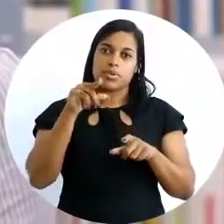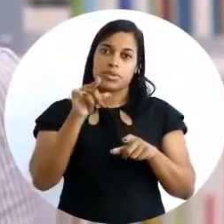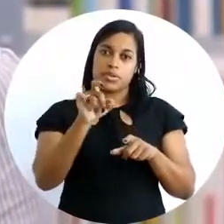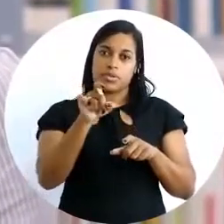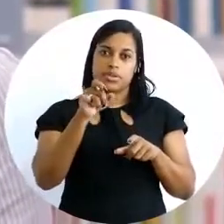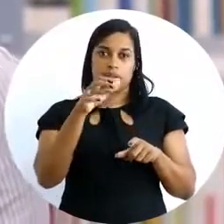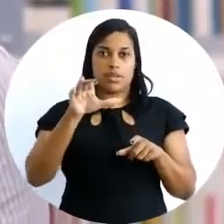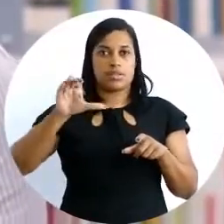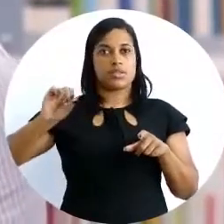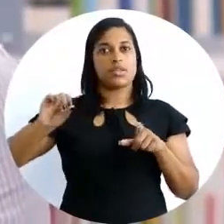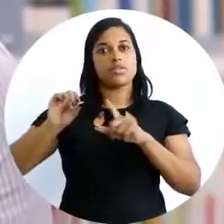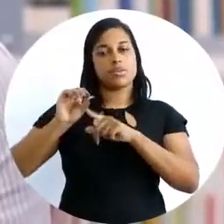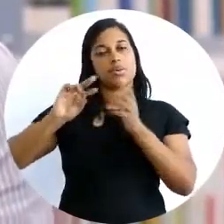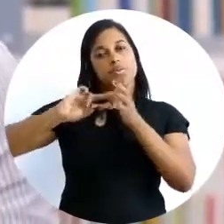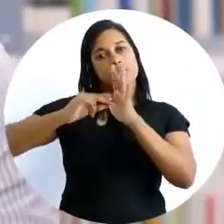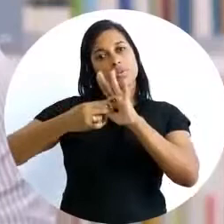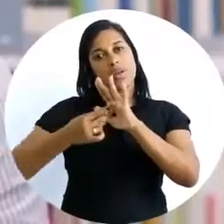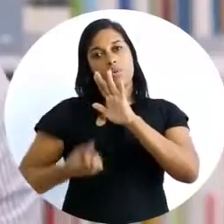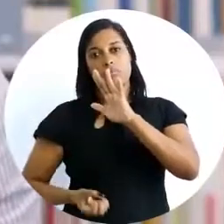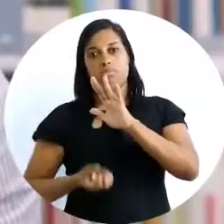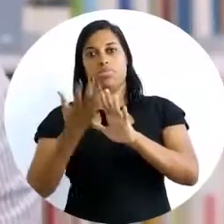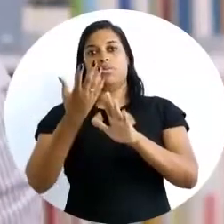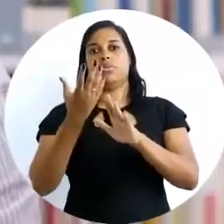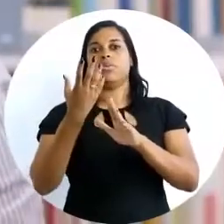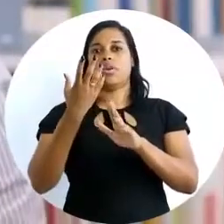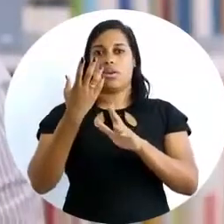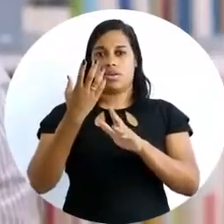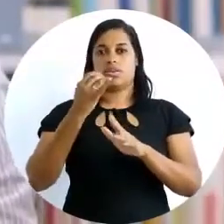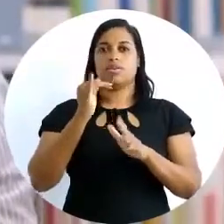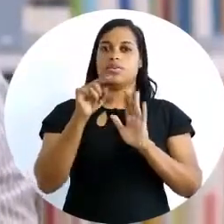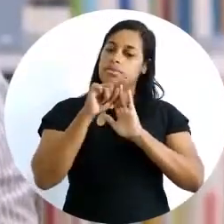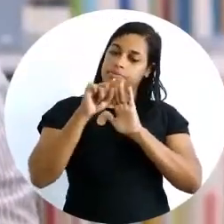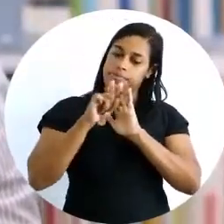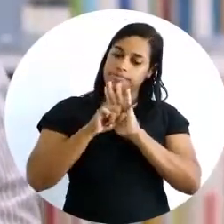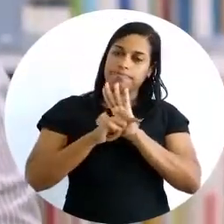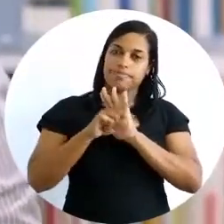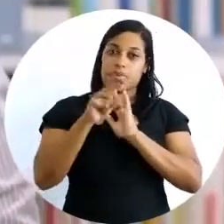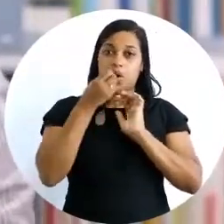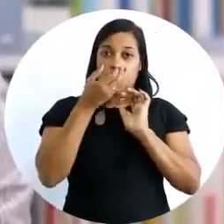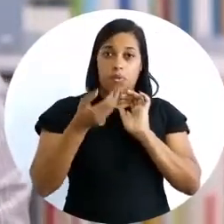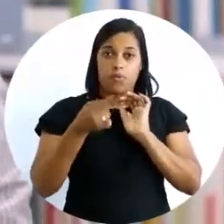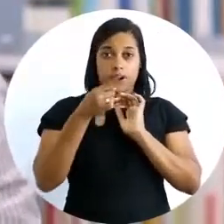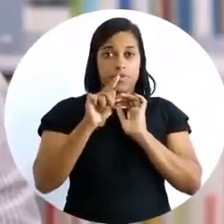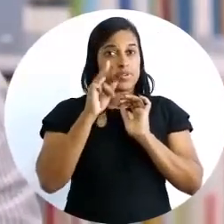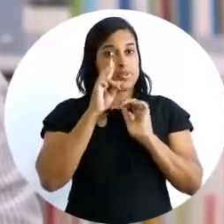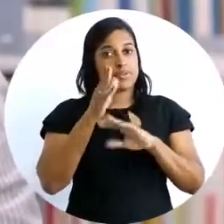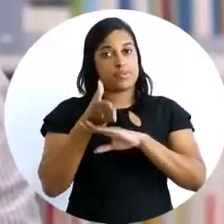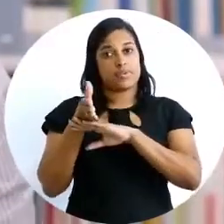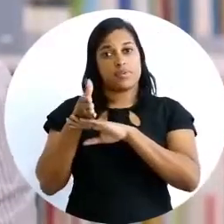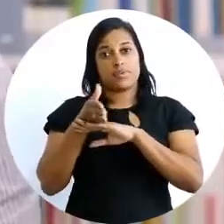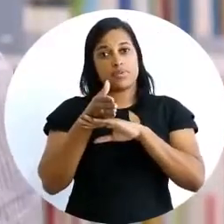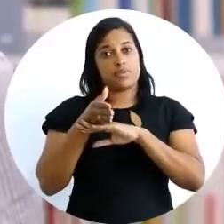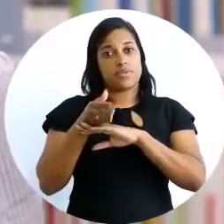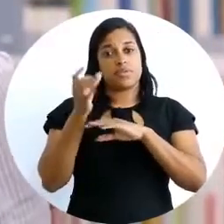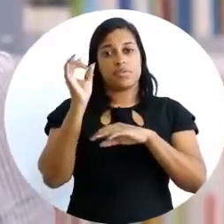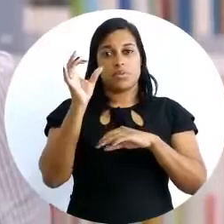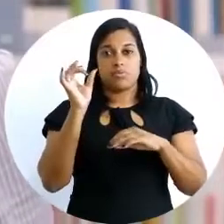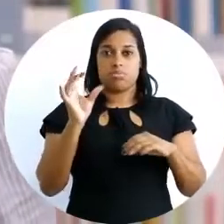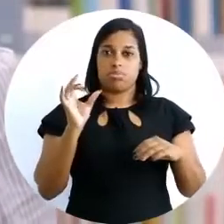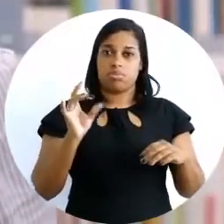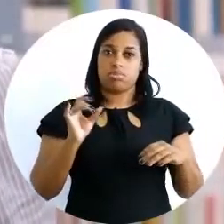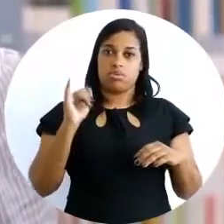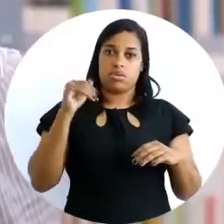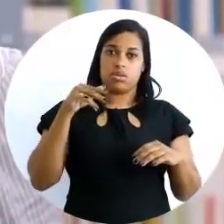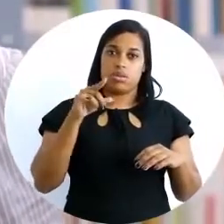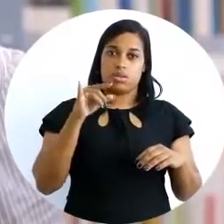quer dizer índices ou criar índices? Então, eu convido você a ver o vídeo sobre as características